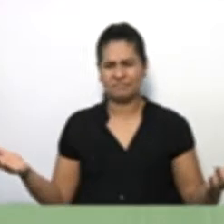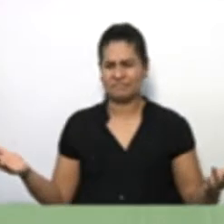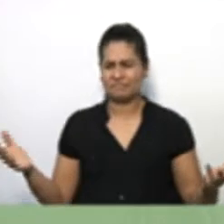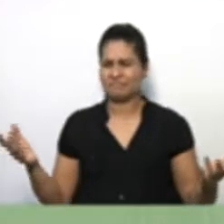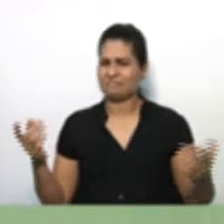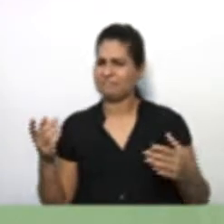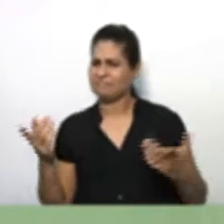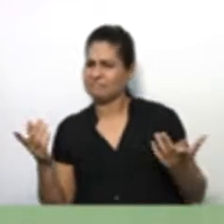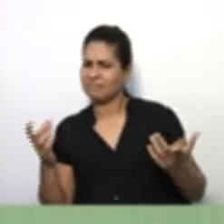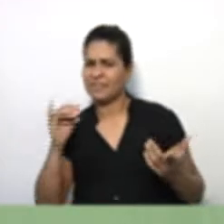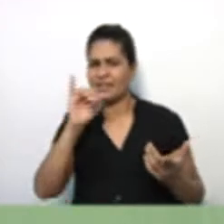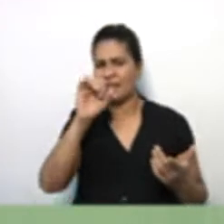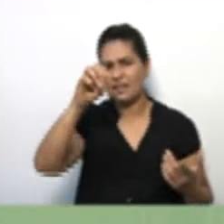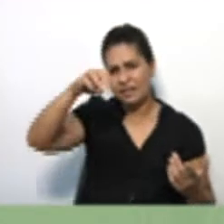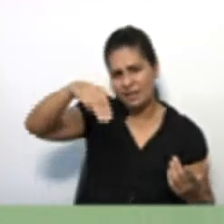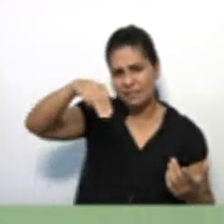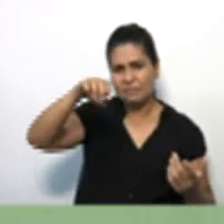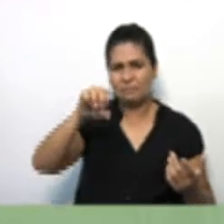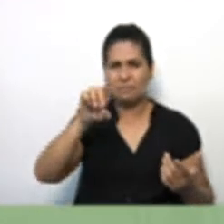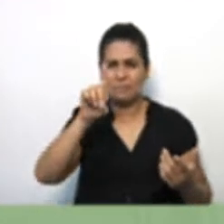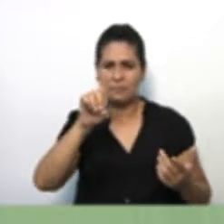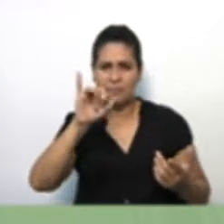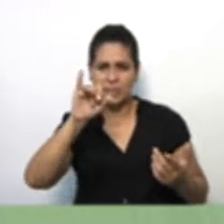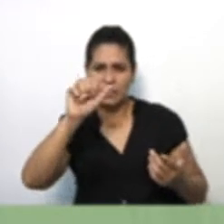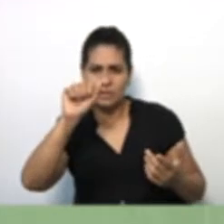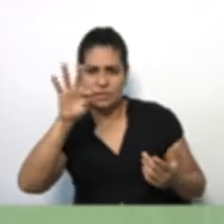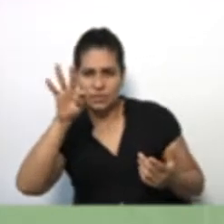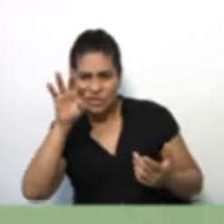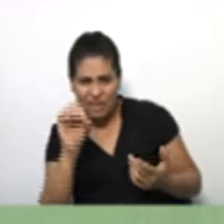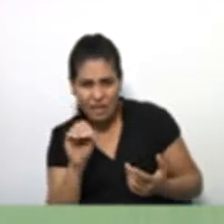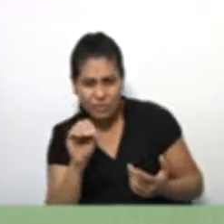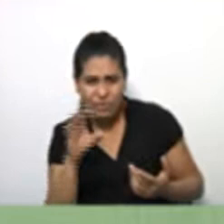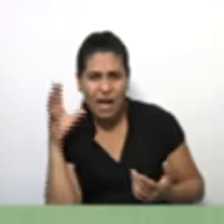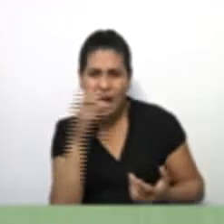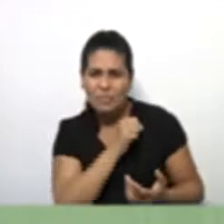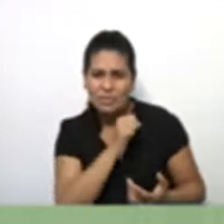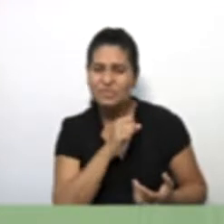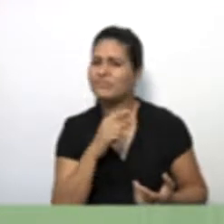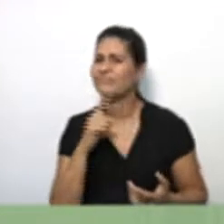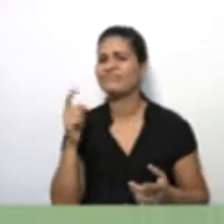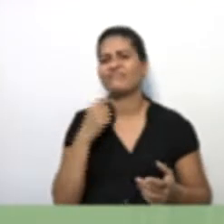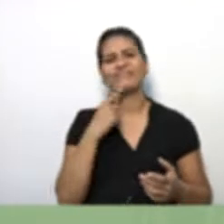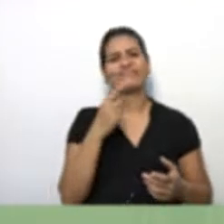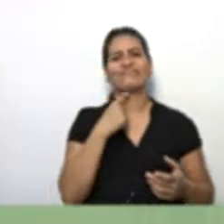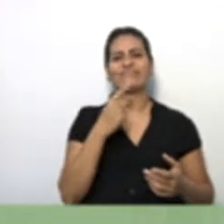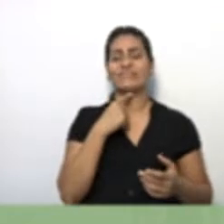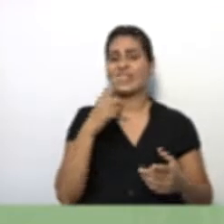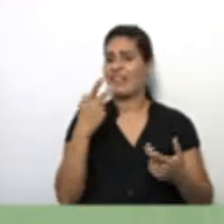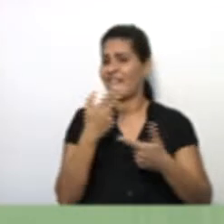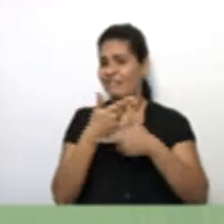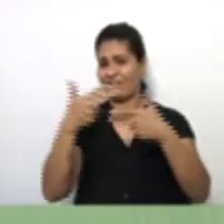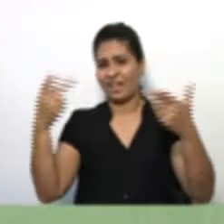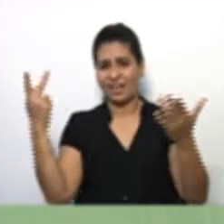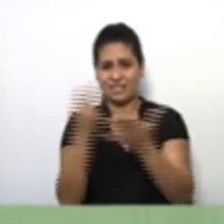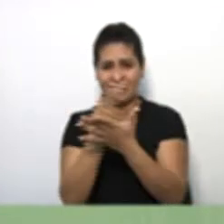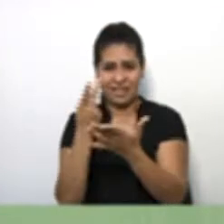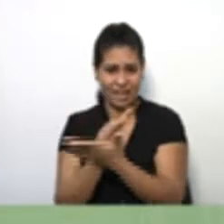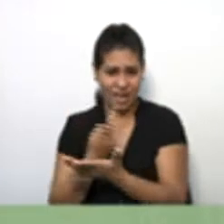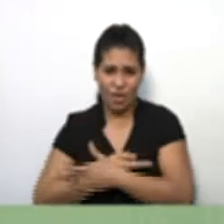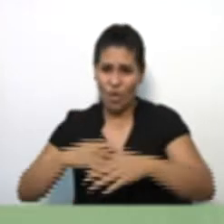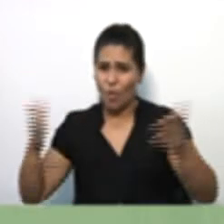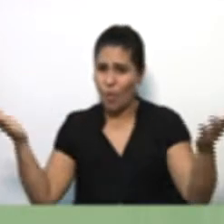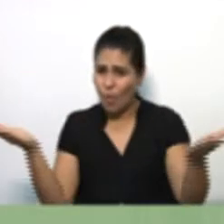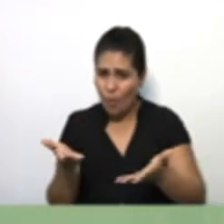imediato? Você planeja para conseguir resultado imediato? Claro que não, meu querido. Olha aqui, vários erros, ó. Hoje,